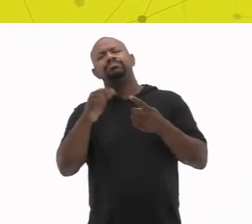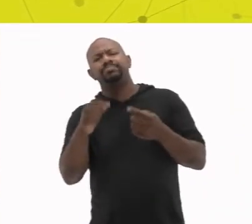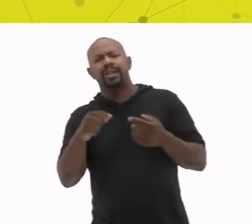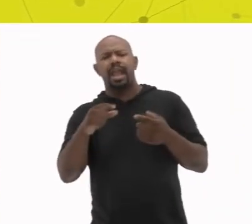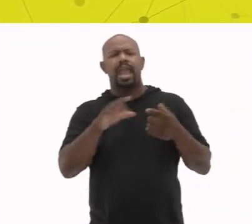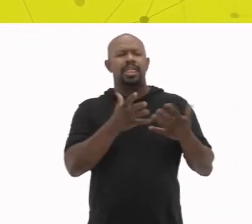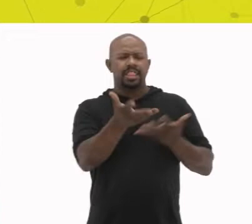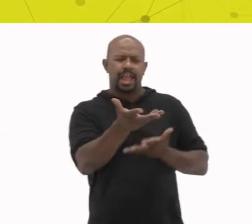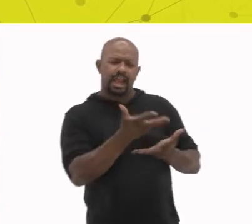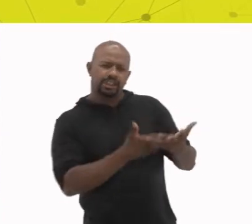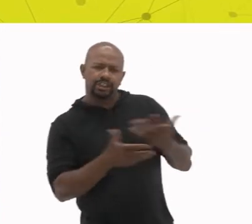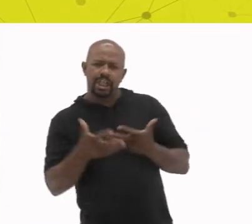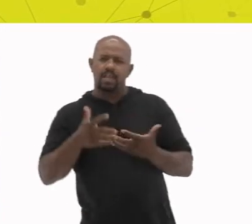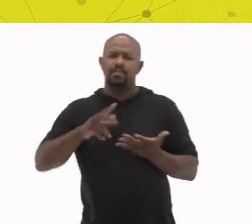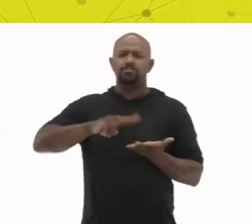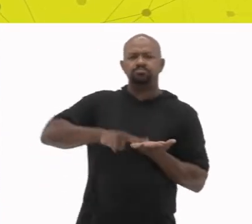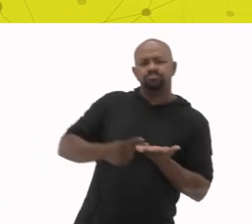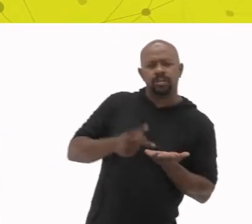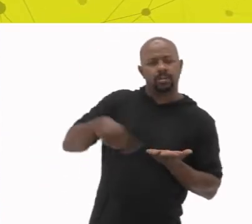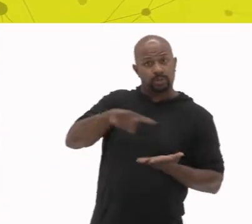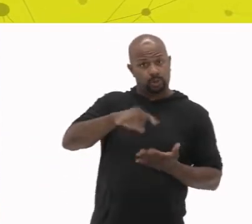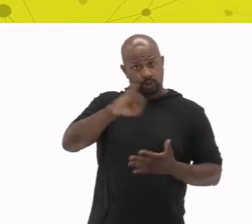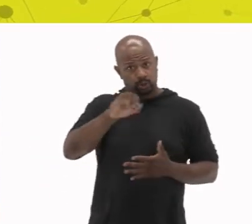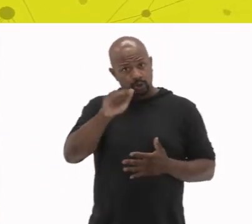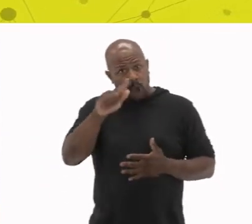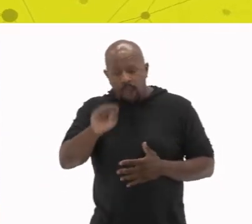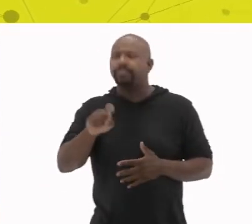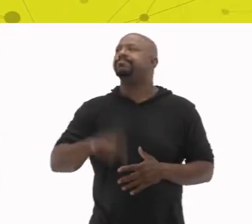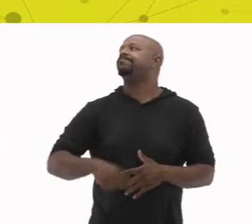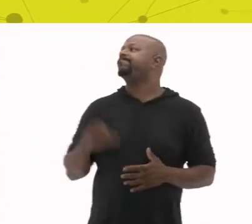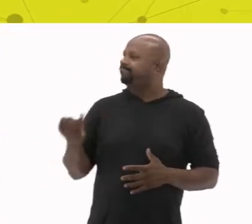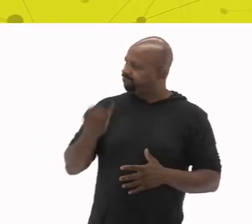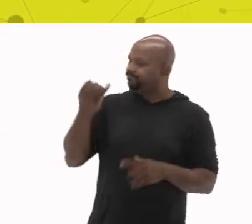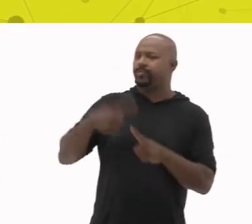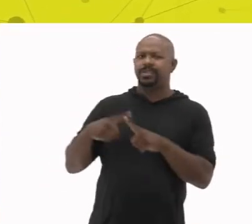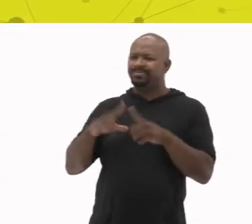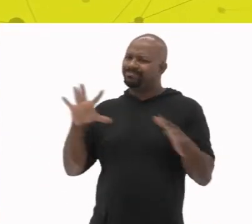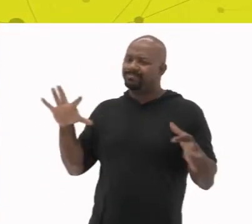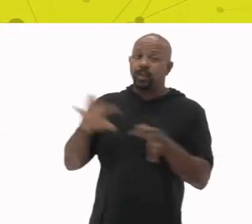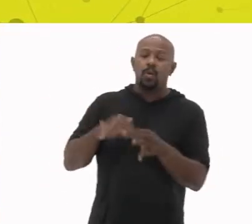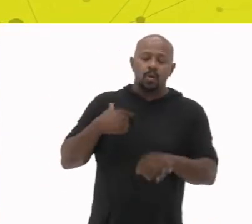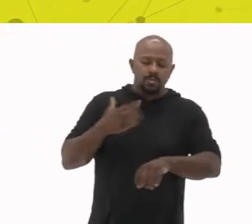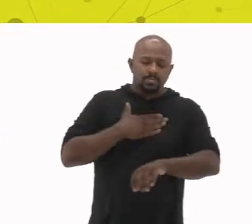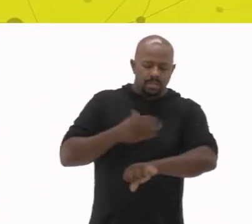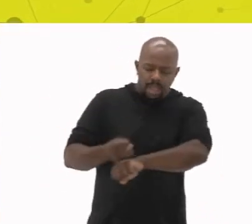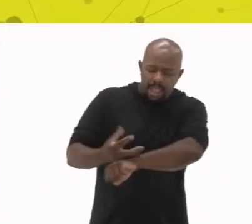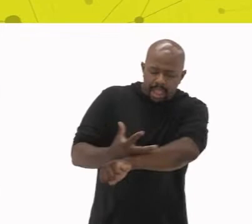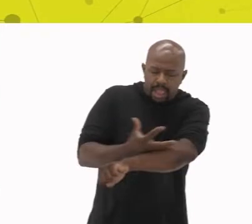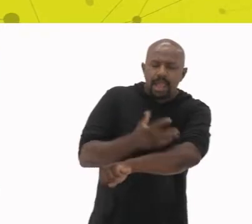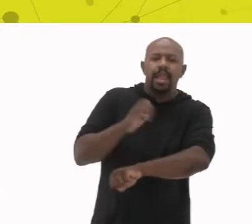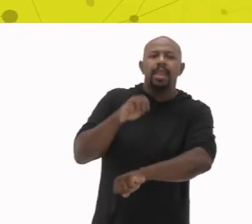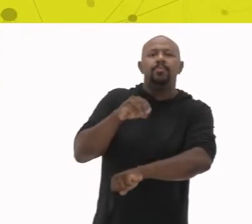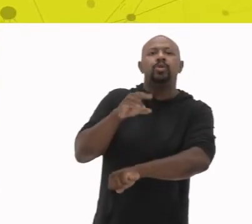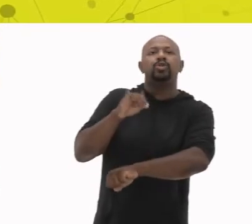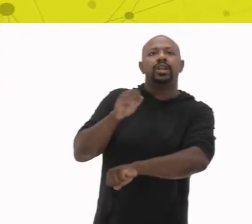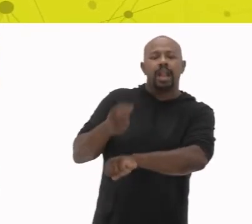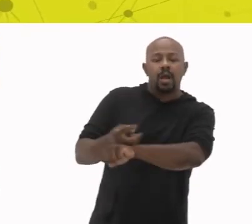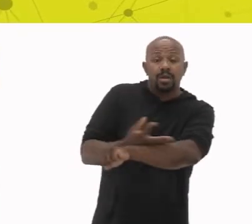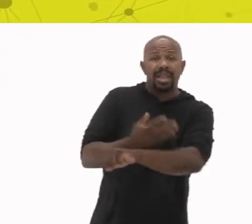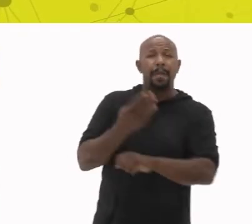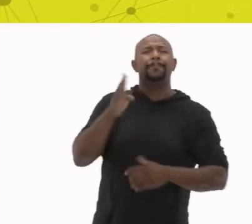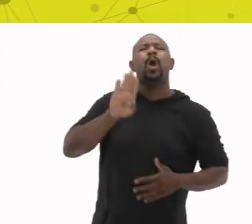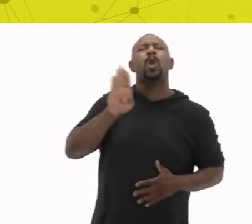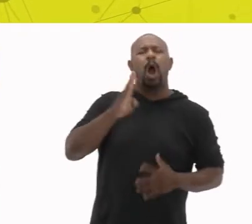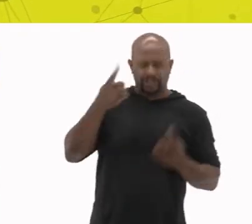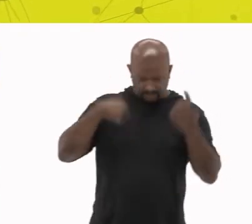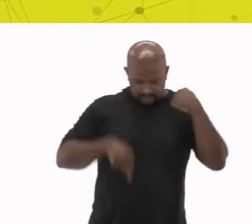Elementos interativos e interpretativos de jogos são muito importantes aqui, pois lidam diretamente com o emocional, em um processo biológico